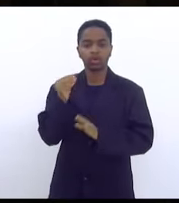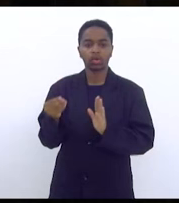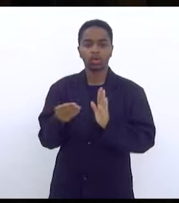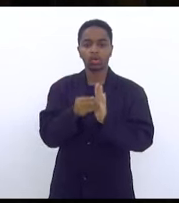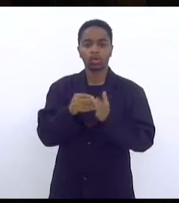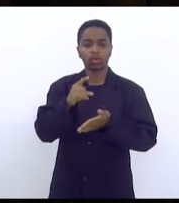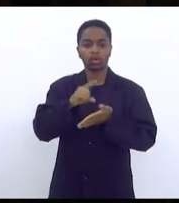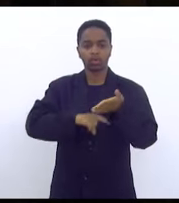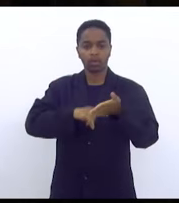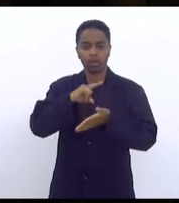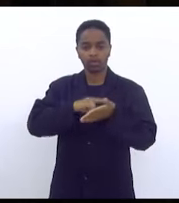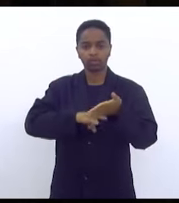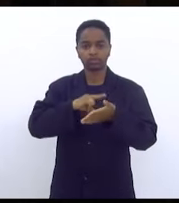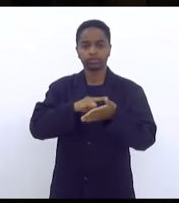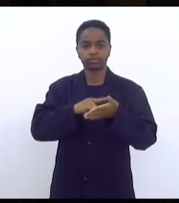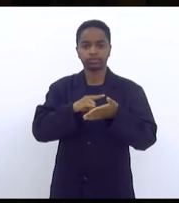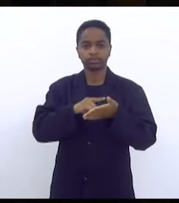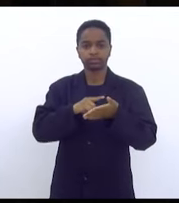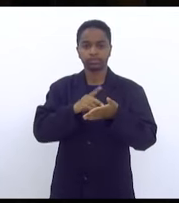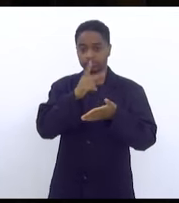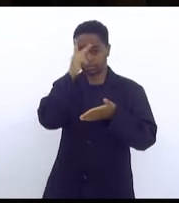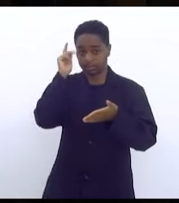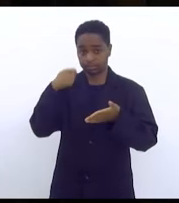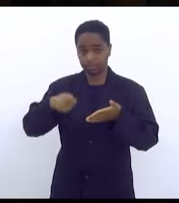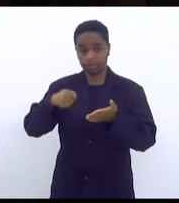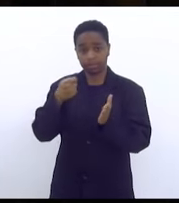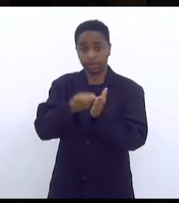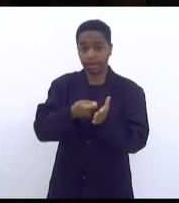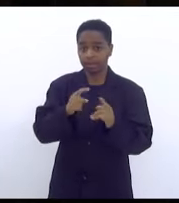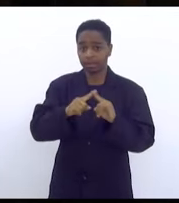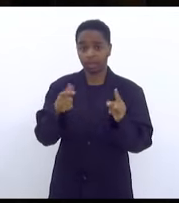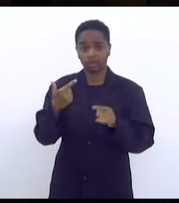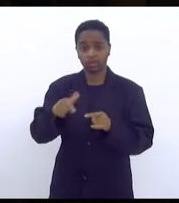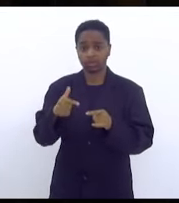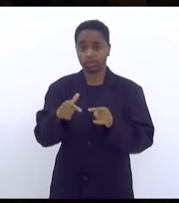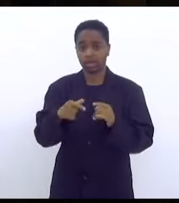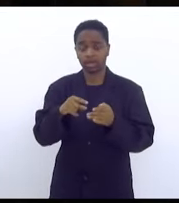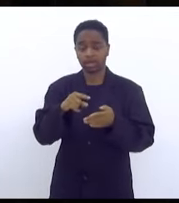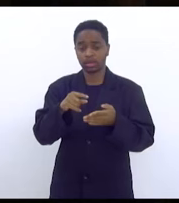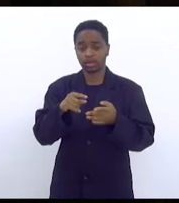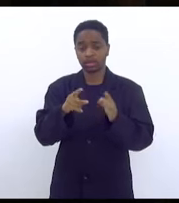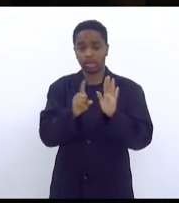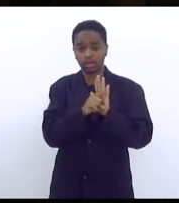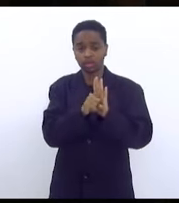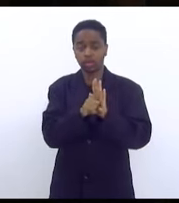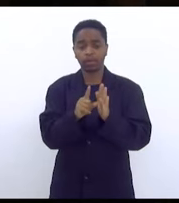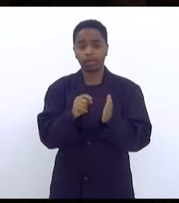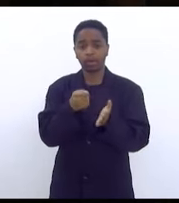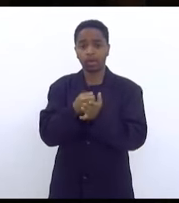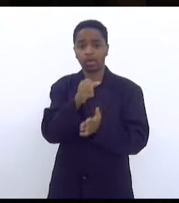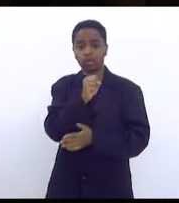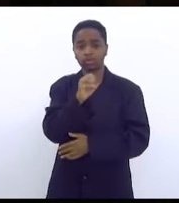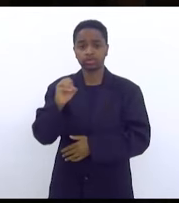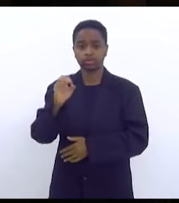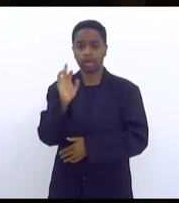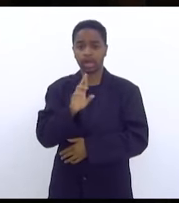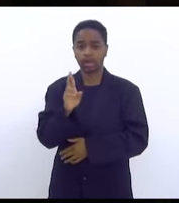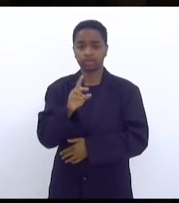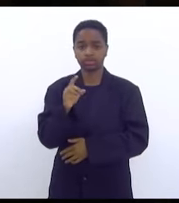sendo cobradas sem ter o hidrômetro, conta de R$ 800 numa casa de um